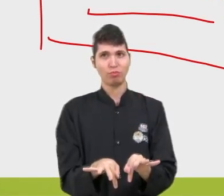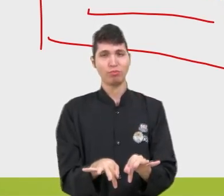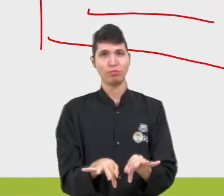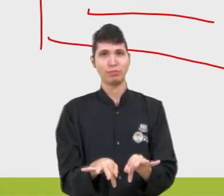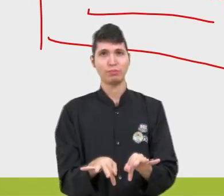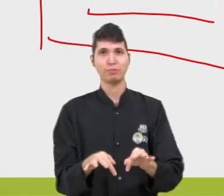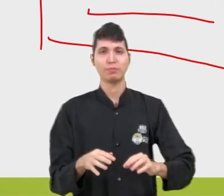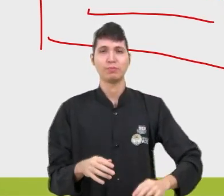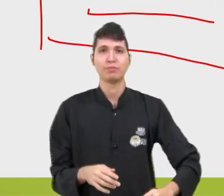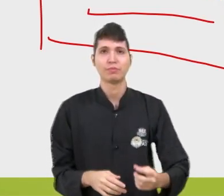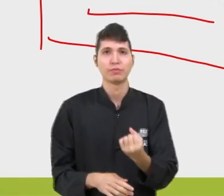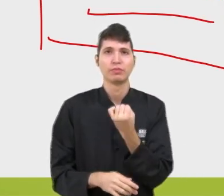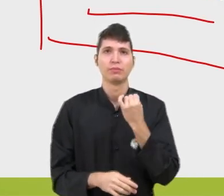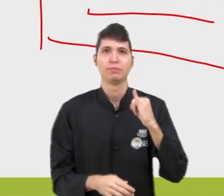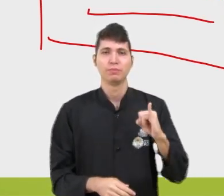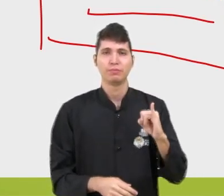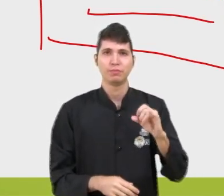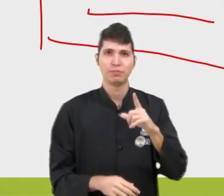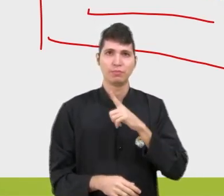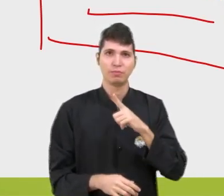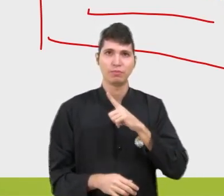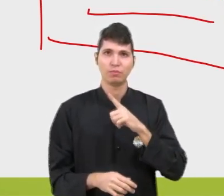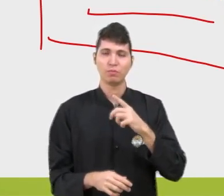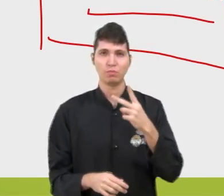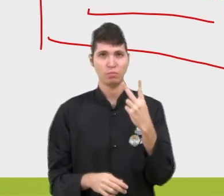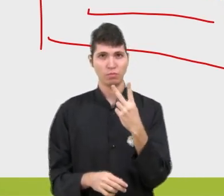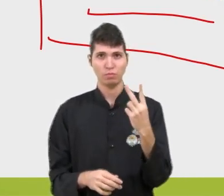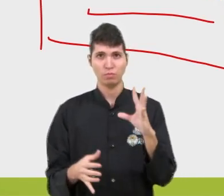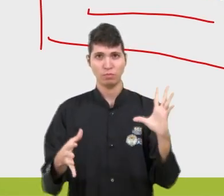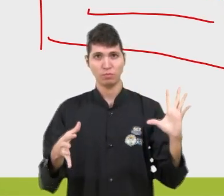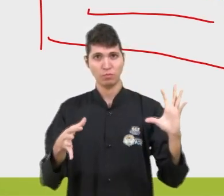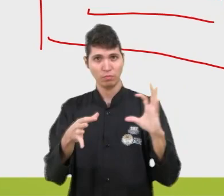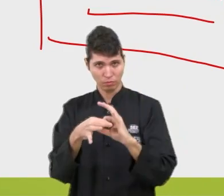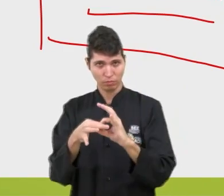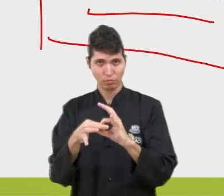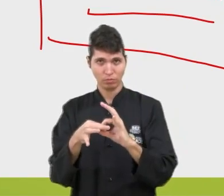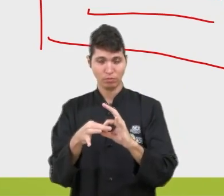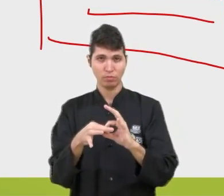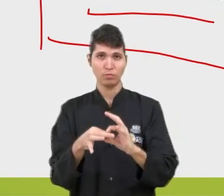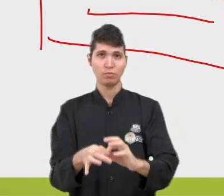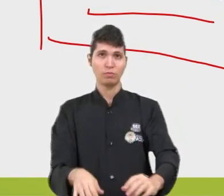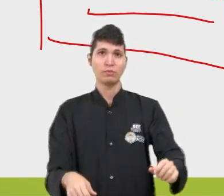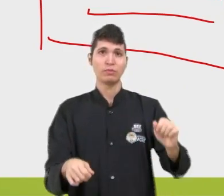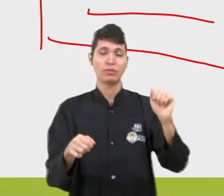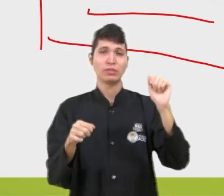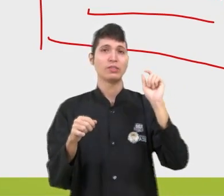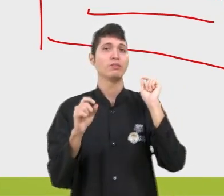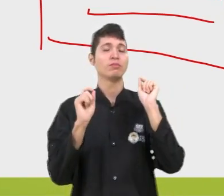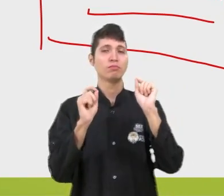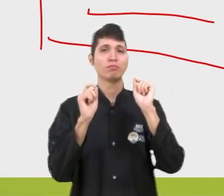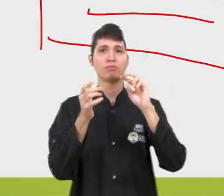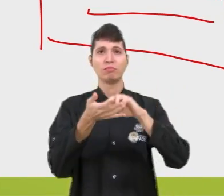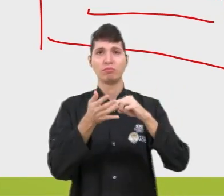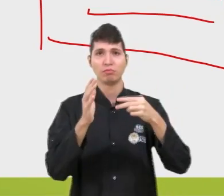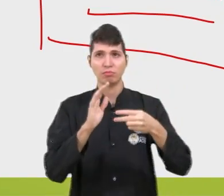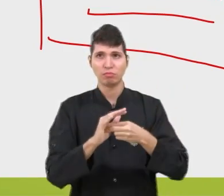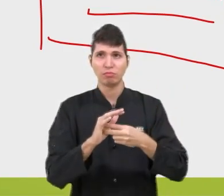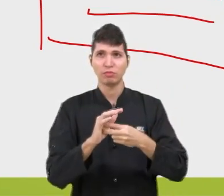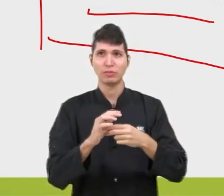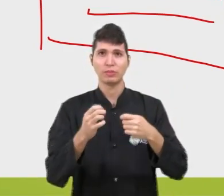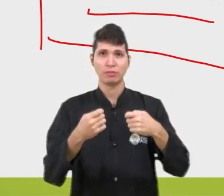pedindo dois conectivos do tipo operadores argumentativos interparagrafais, o que quer dizer? Que aqui você tem que colocar um